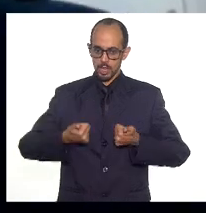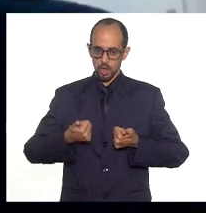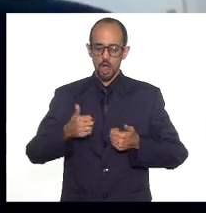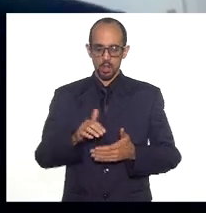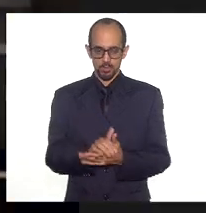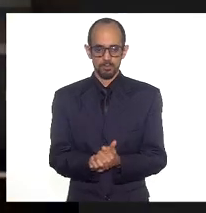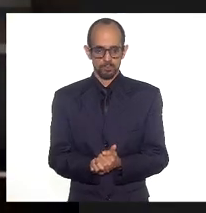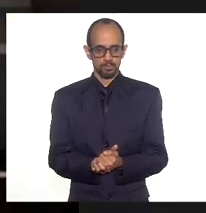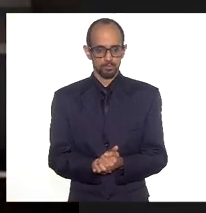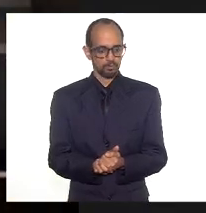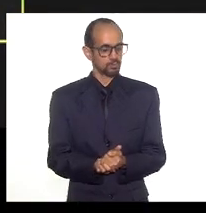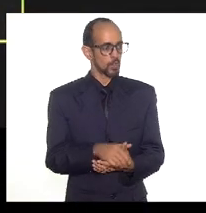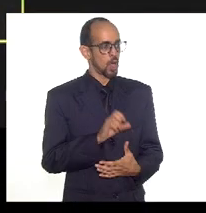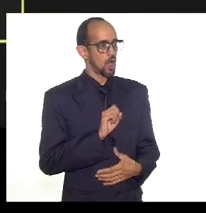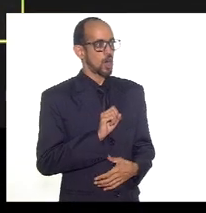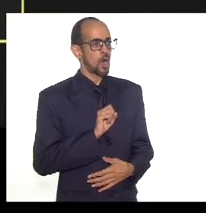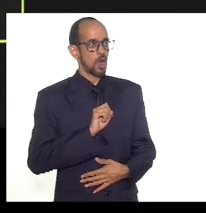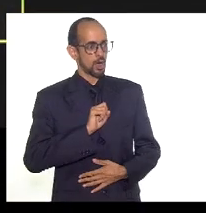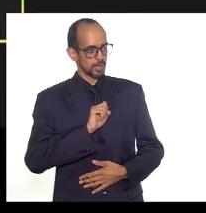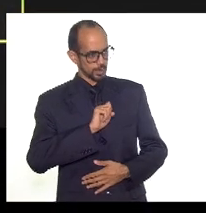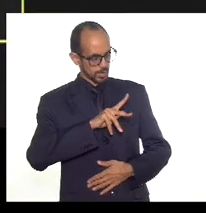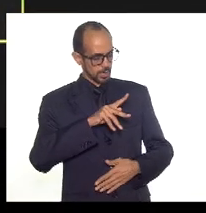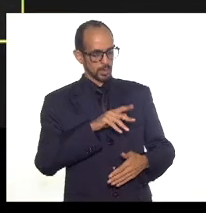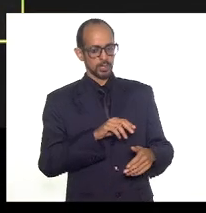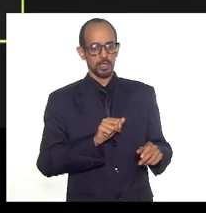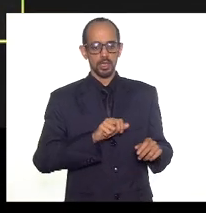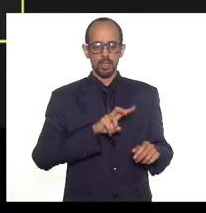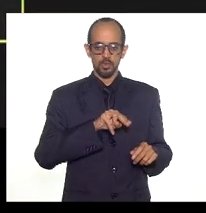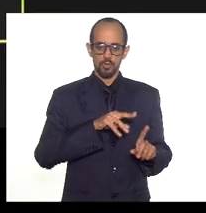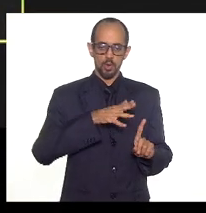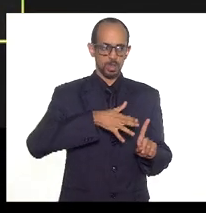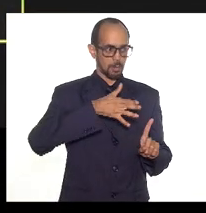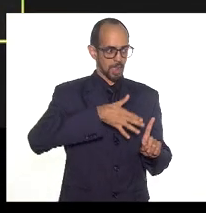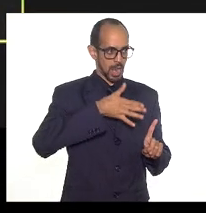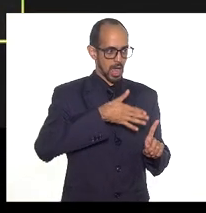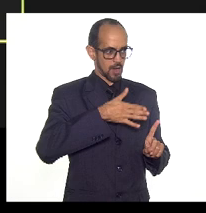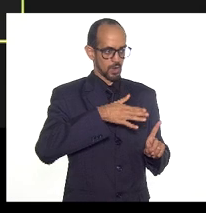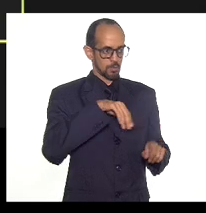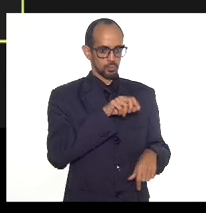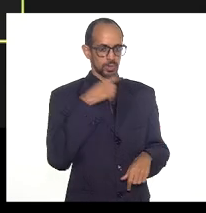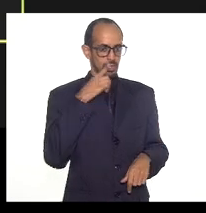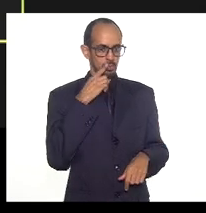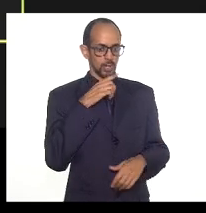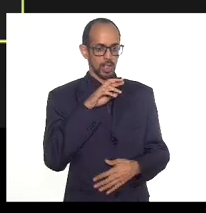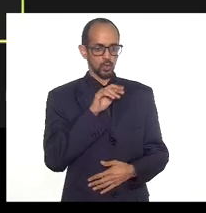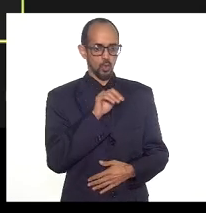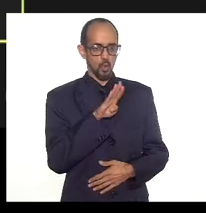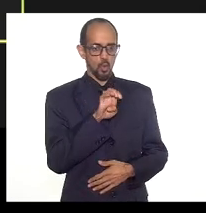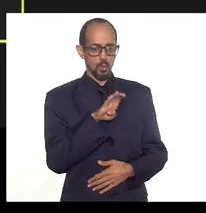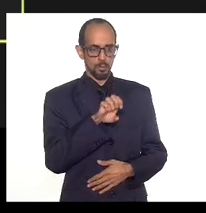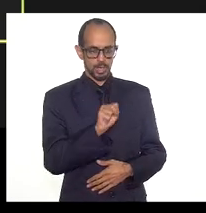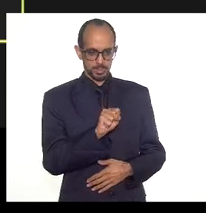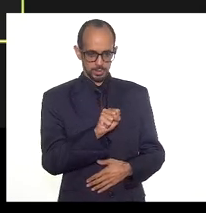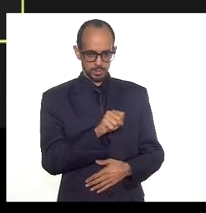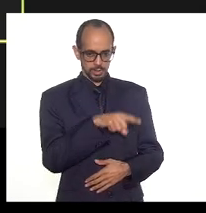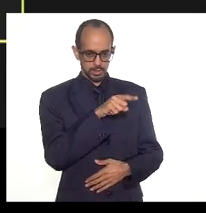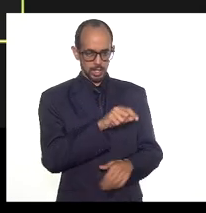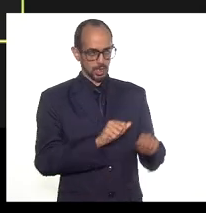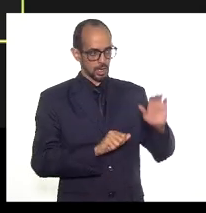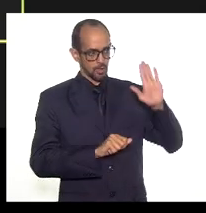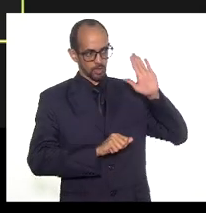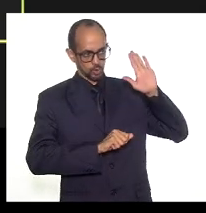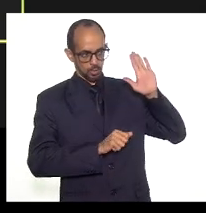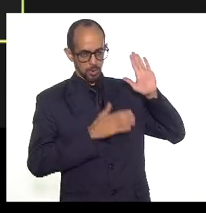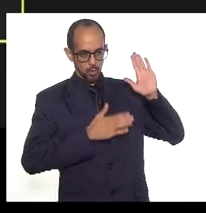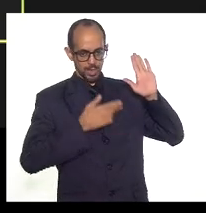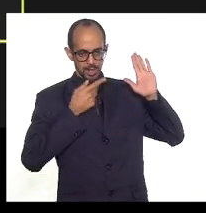certo. Eu vou passar também a palavra aqui para o deputado Rubem Bontempo, que ele levantou aqui a mão, né, porque